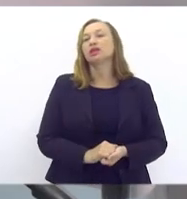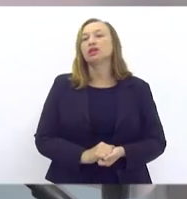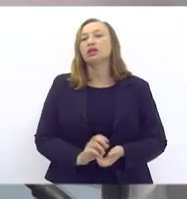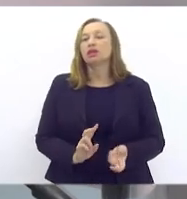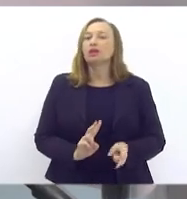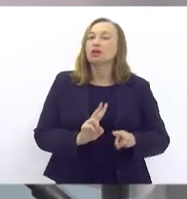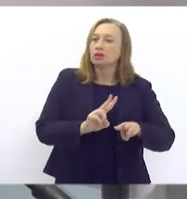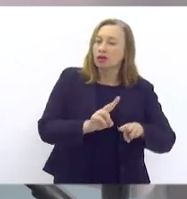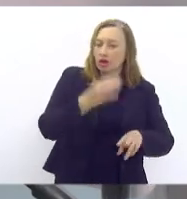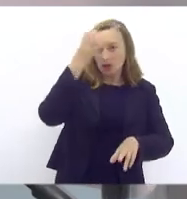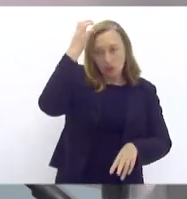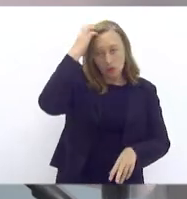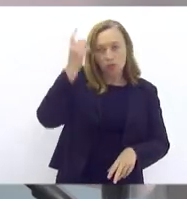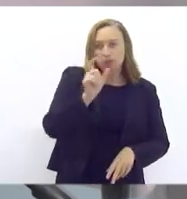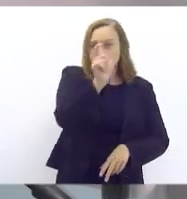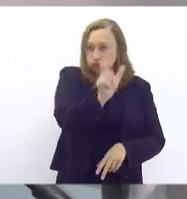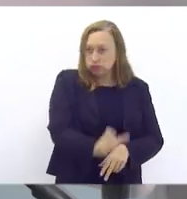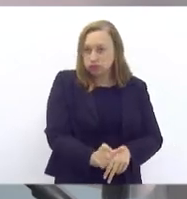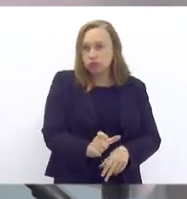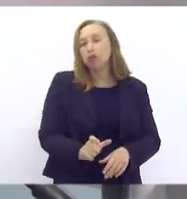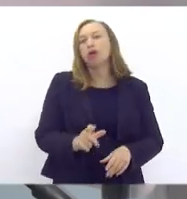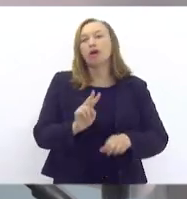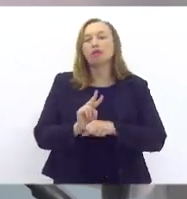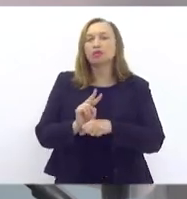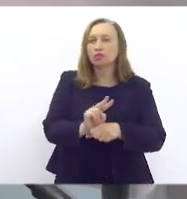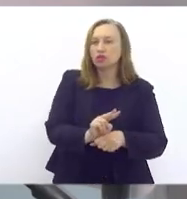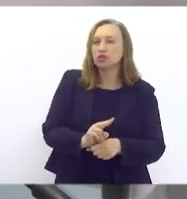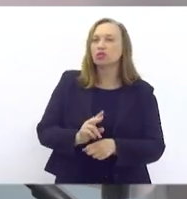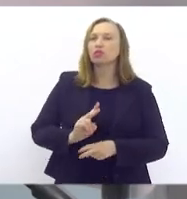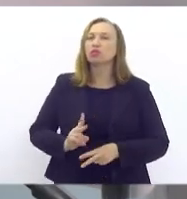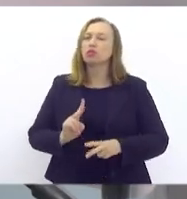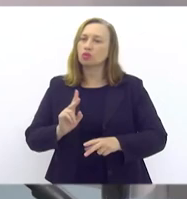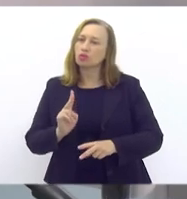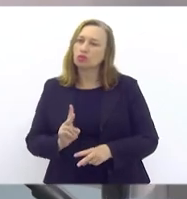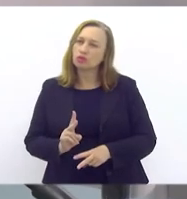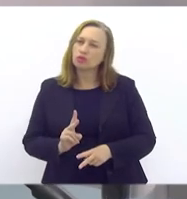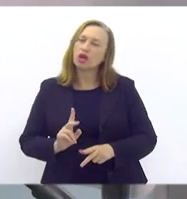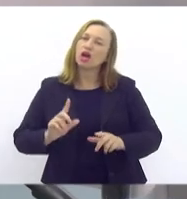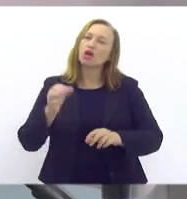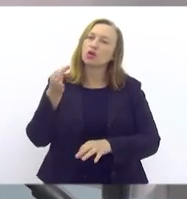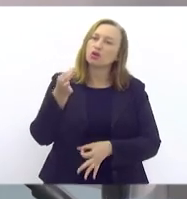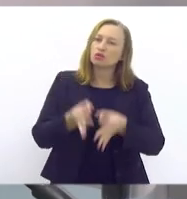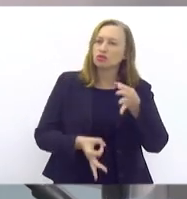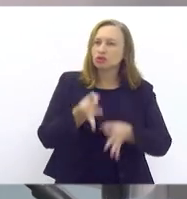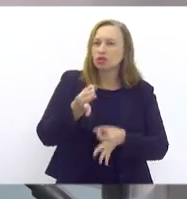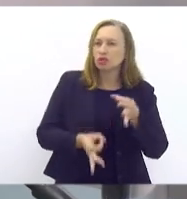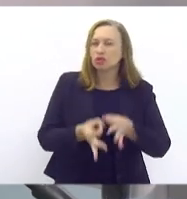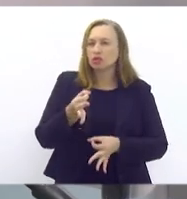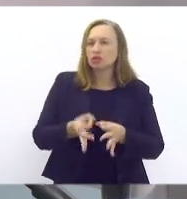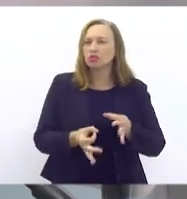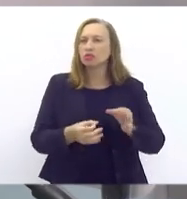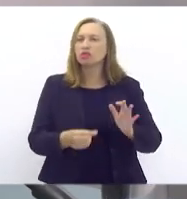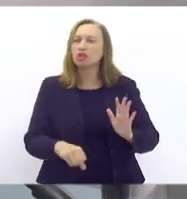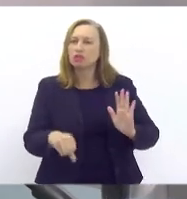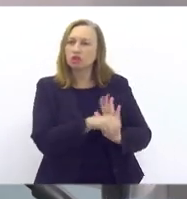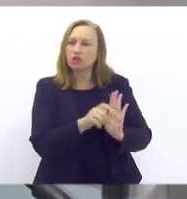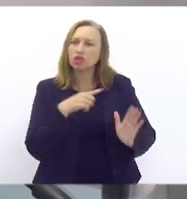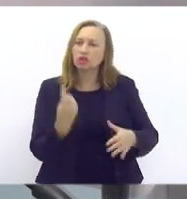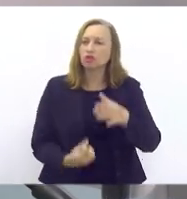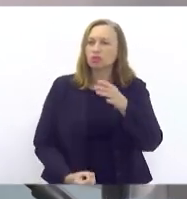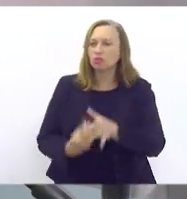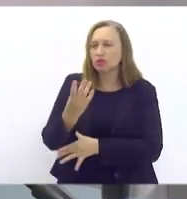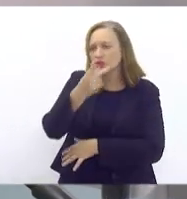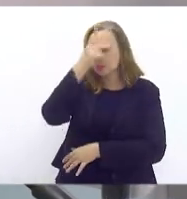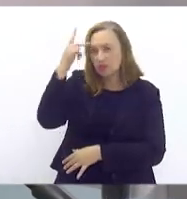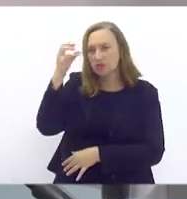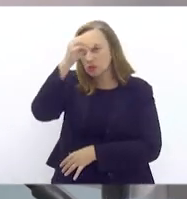assim isso se perpetua a promotoria continua oferecendo defesa o juiz continua catando julgando condenando e a gente continua produzindo inocentes